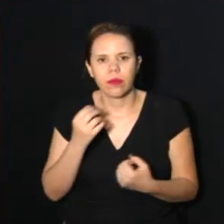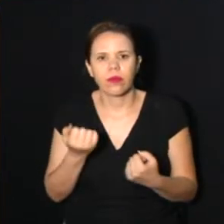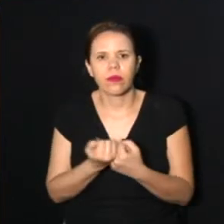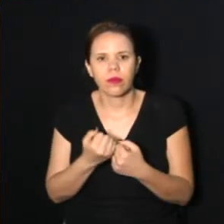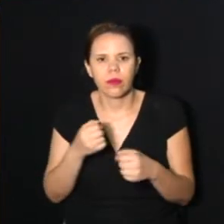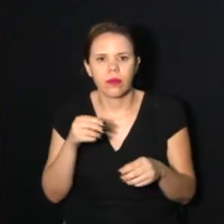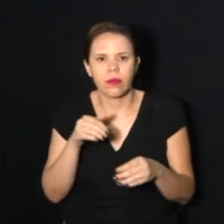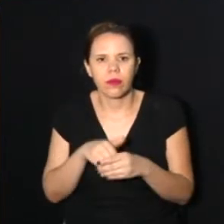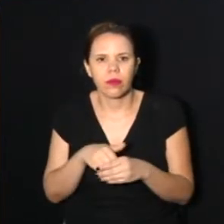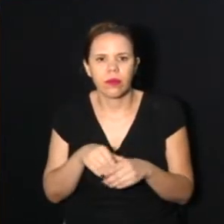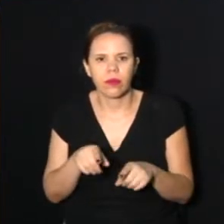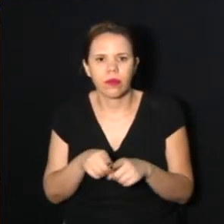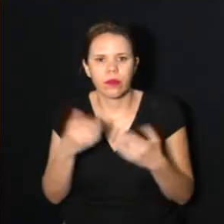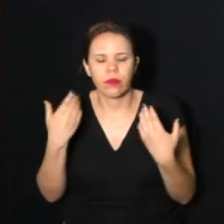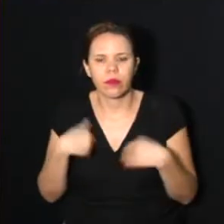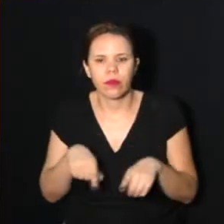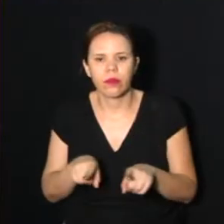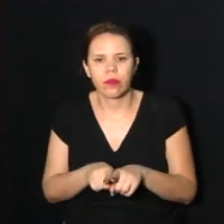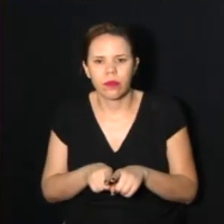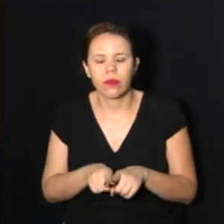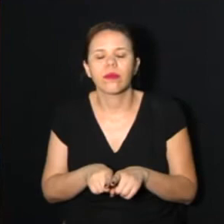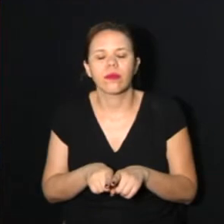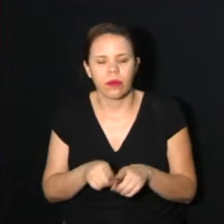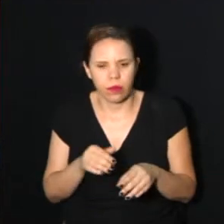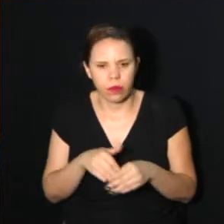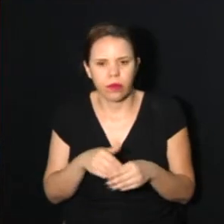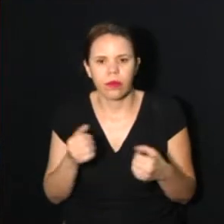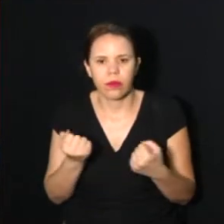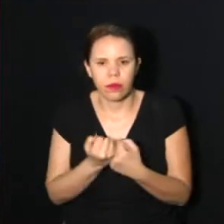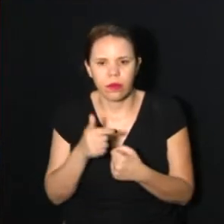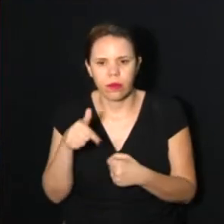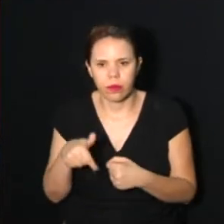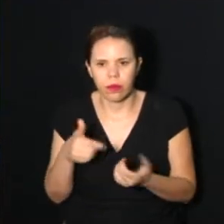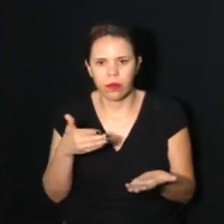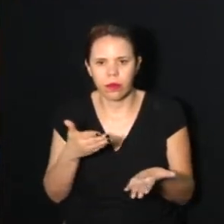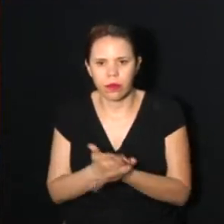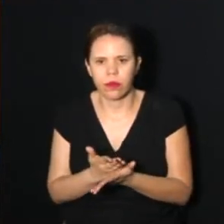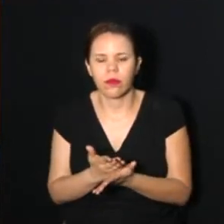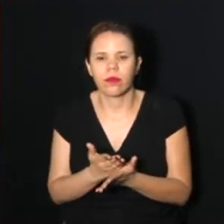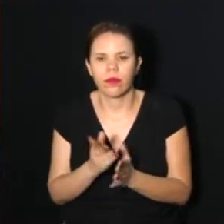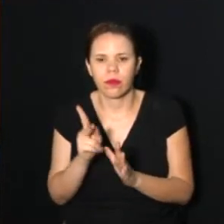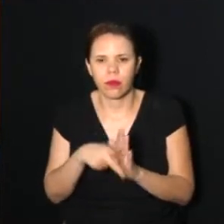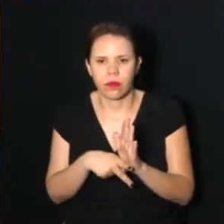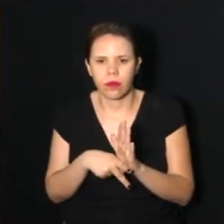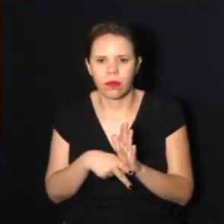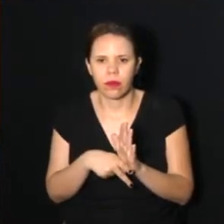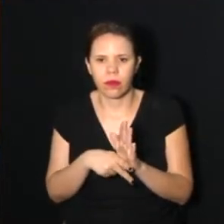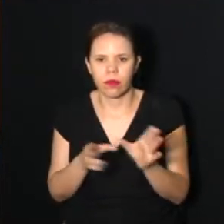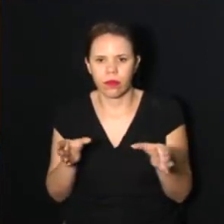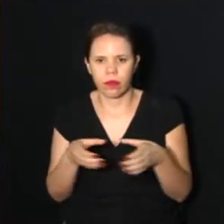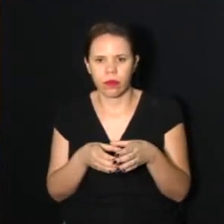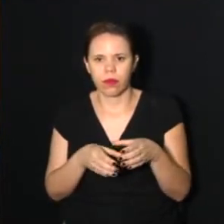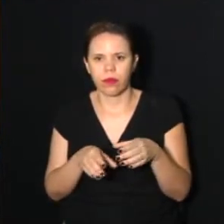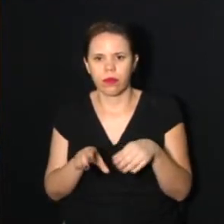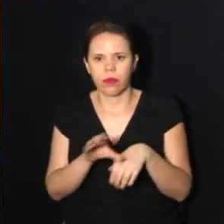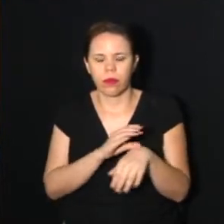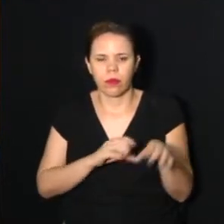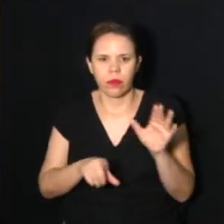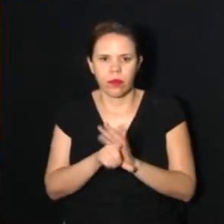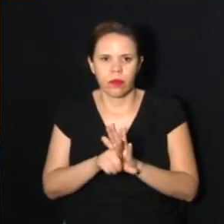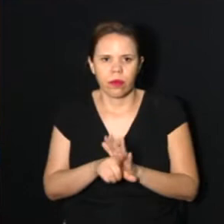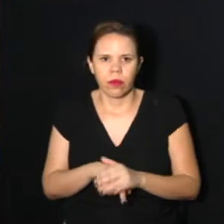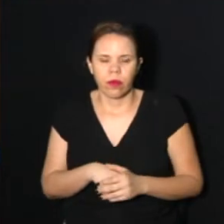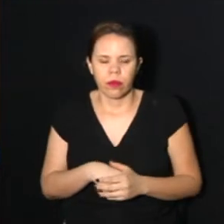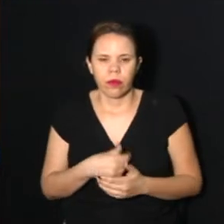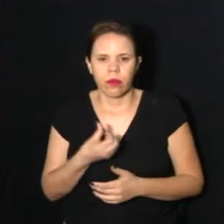o relator. Na qualidade de membro da comissão, voto também favorável, com 7 votos favoráveis, o projeto está aprovado pela Comissão de Constituição e Legalidade.